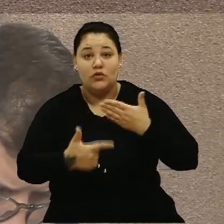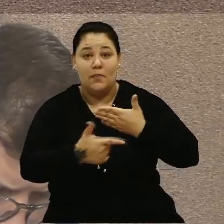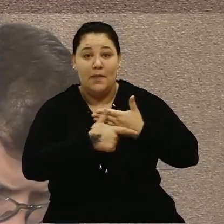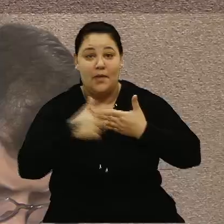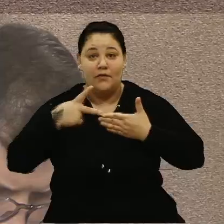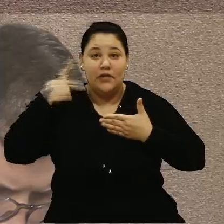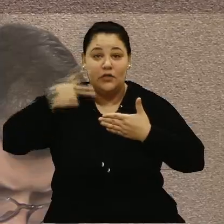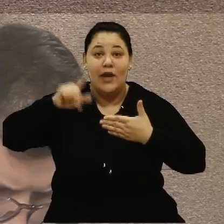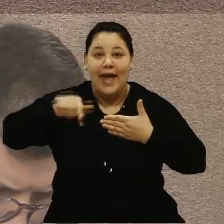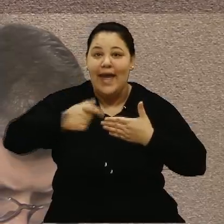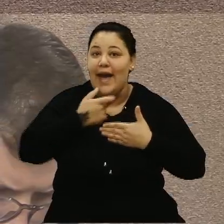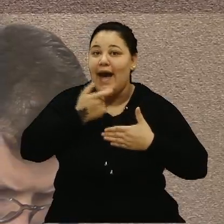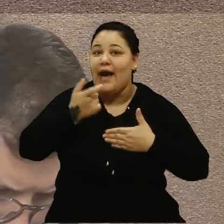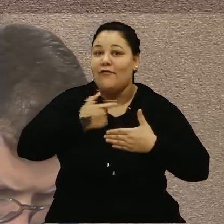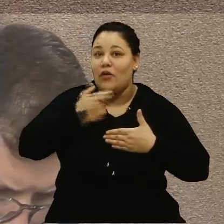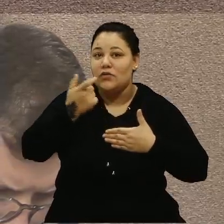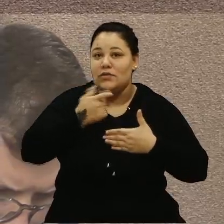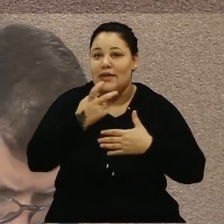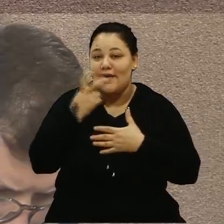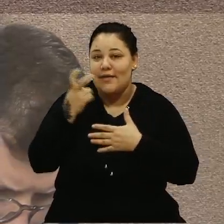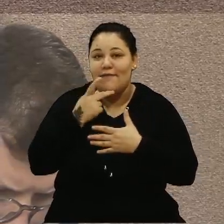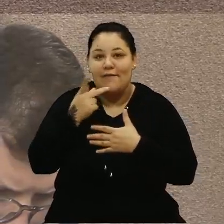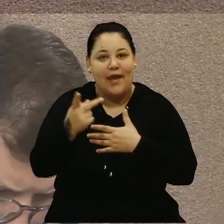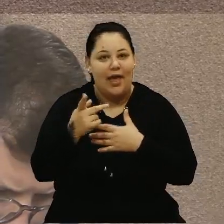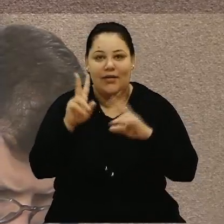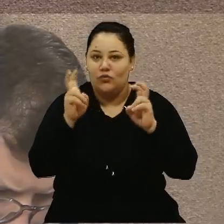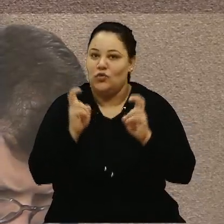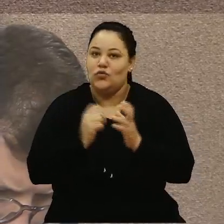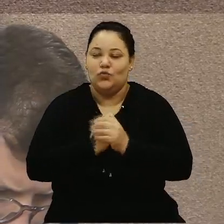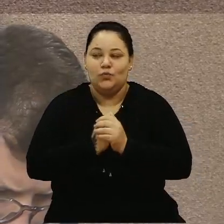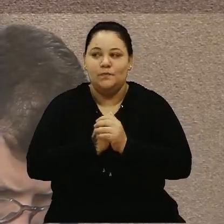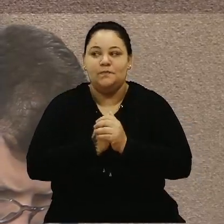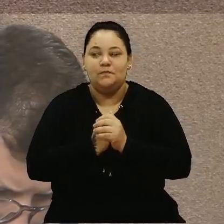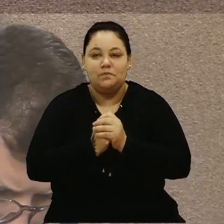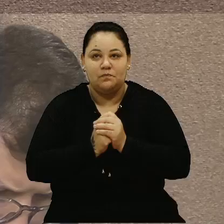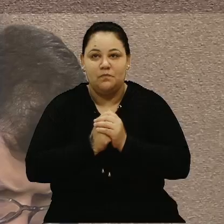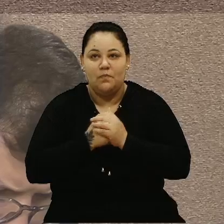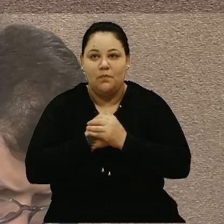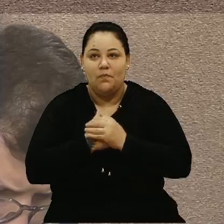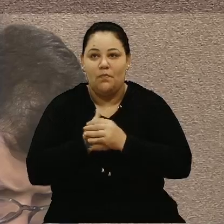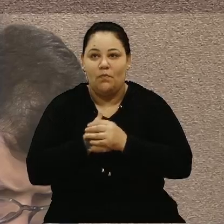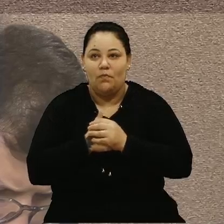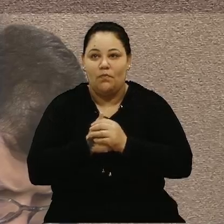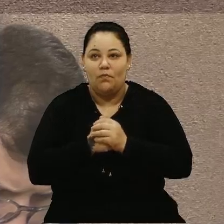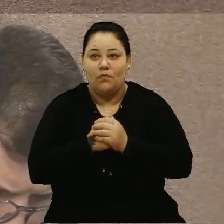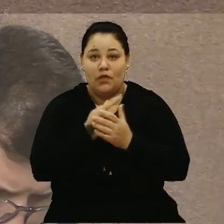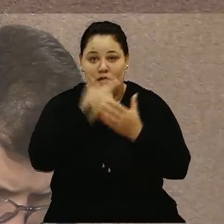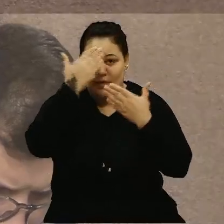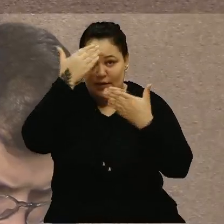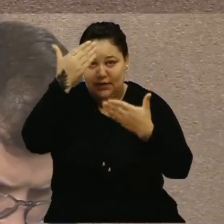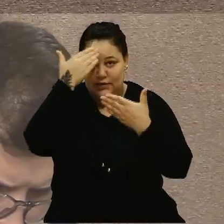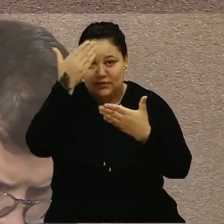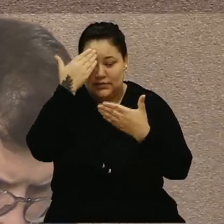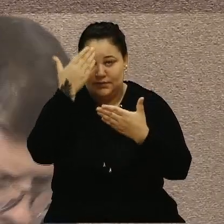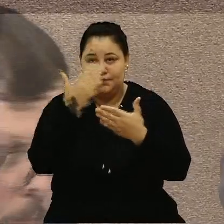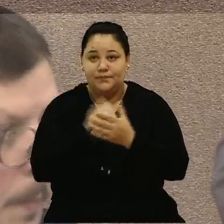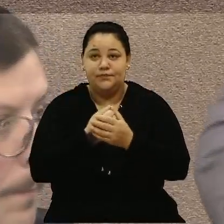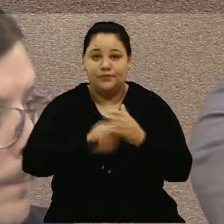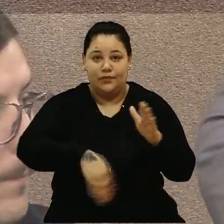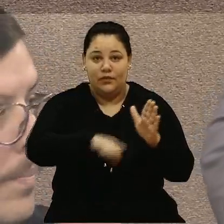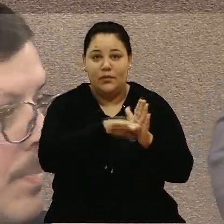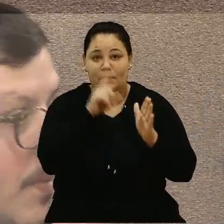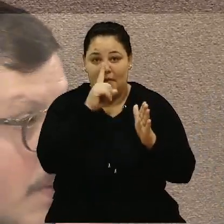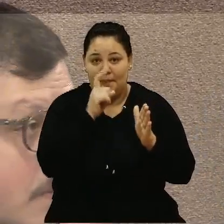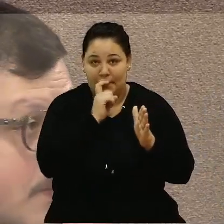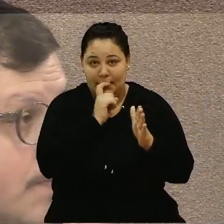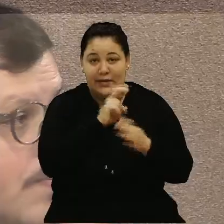a voz. O mínimo nosso é falar sobre o assunto. E aqui, agradecer pela vinda dos pais que vieram de longe, cerca